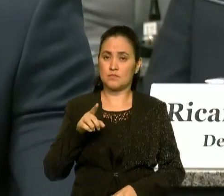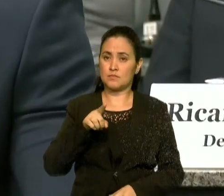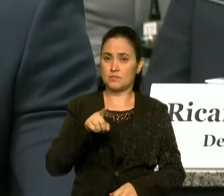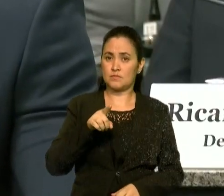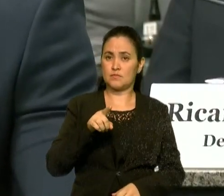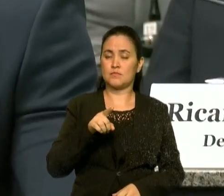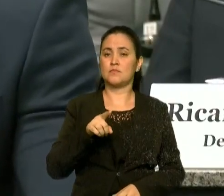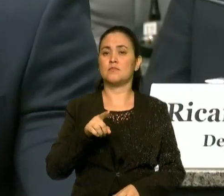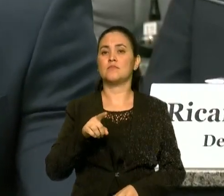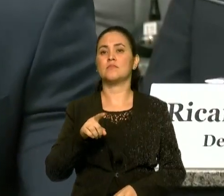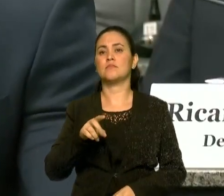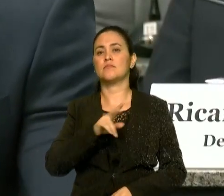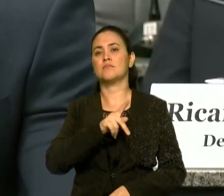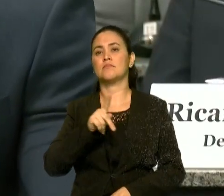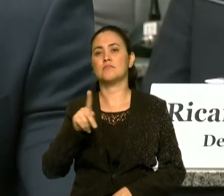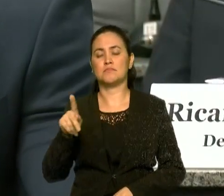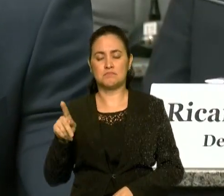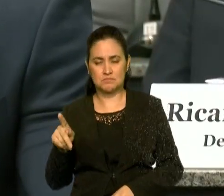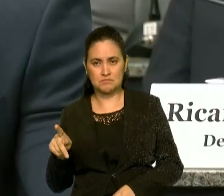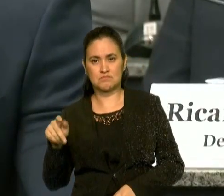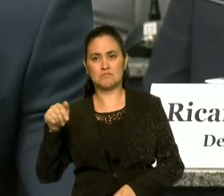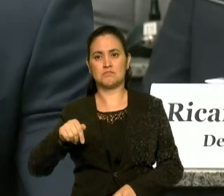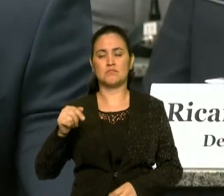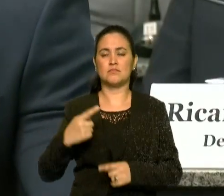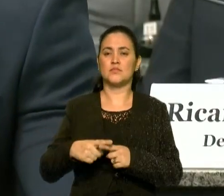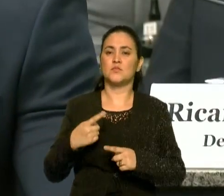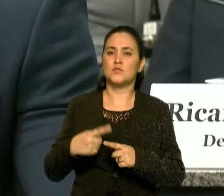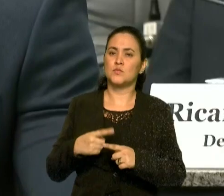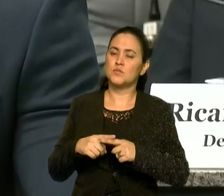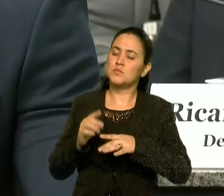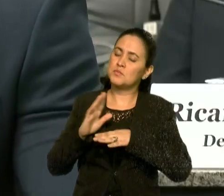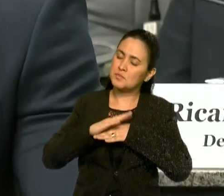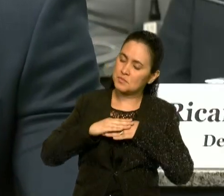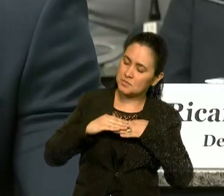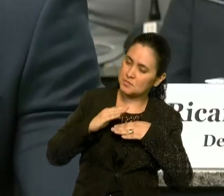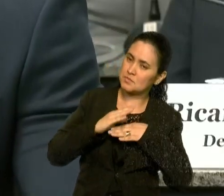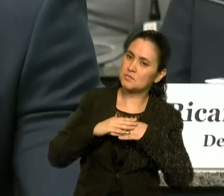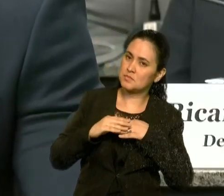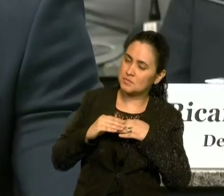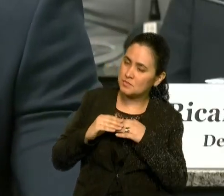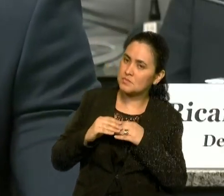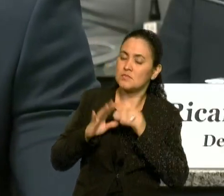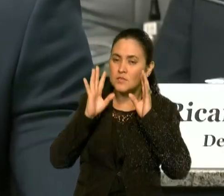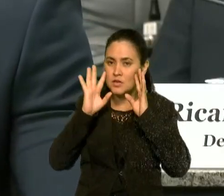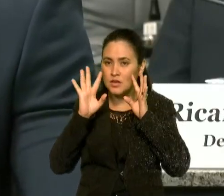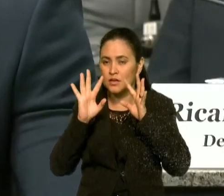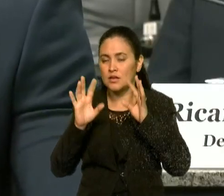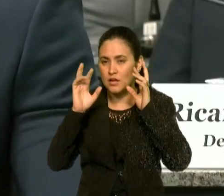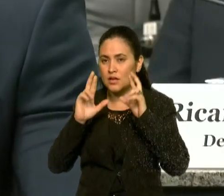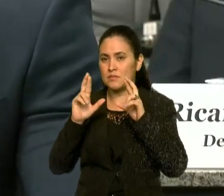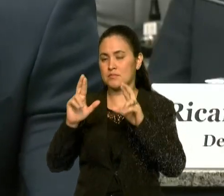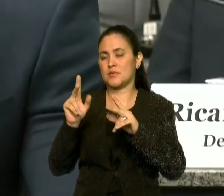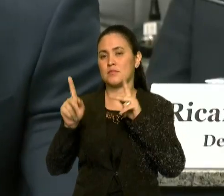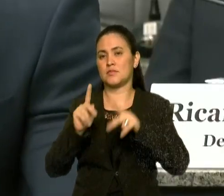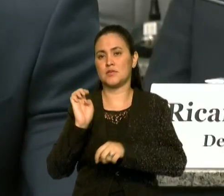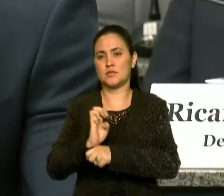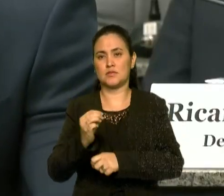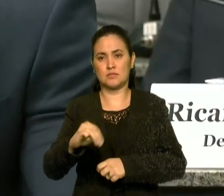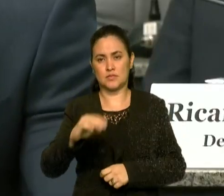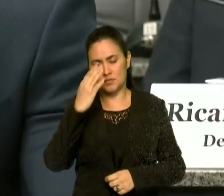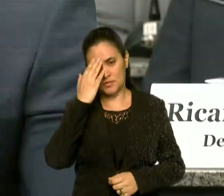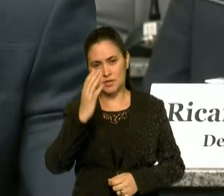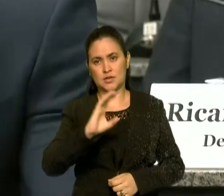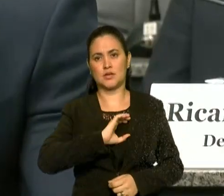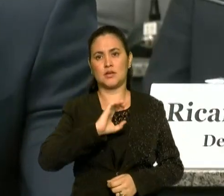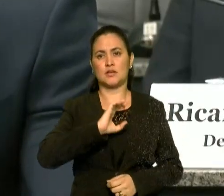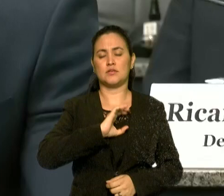dessa casa, pelo seu olhar meio carismático e um olhar que tem trago respeito e resultado para a população do estado do Maranhão. Obrigado, Caxias, e quero